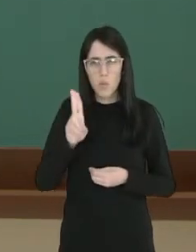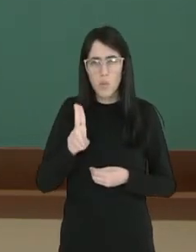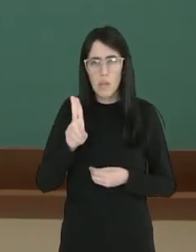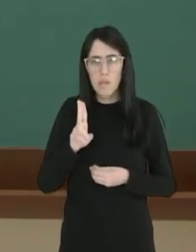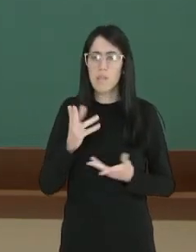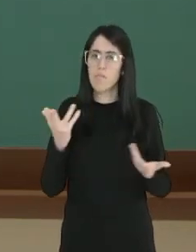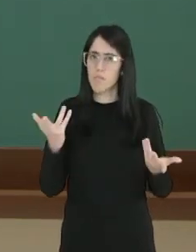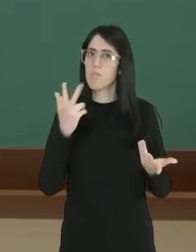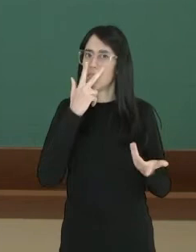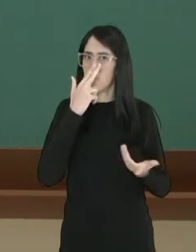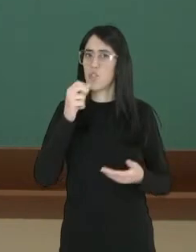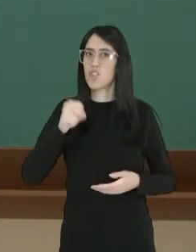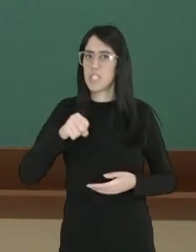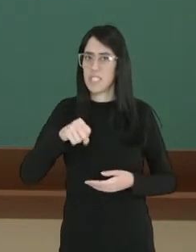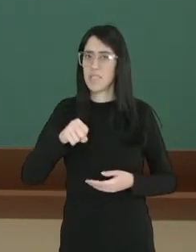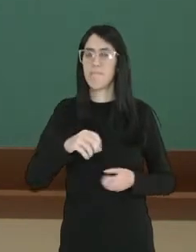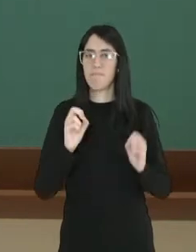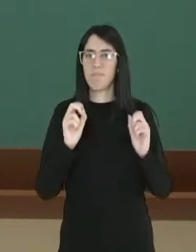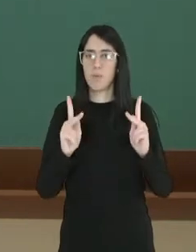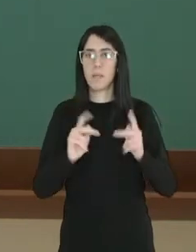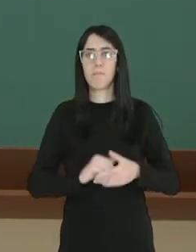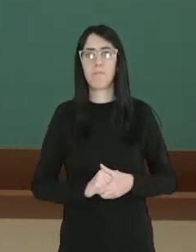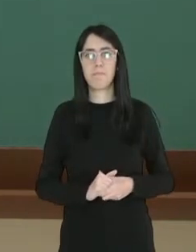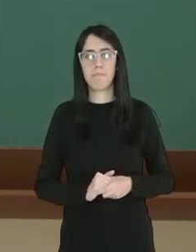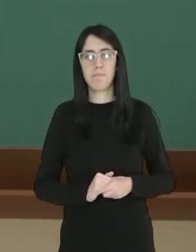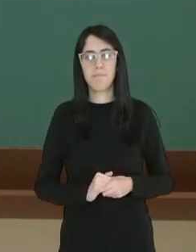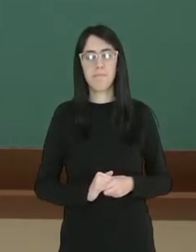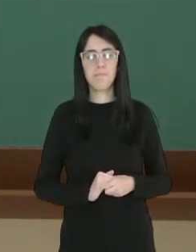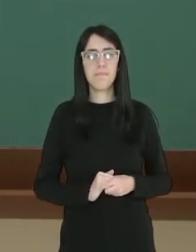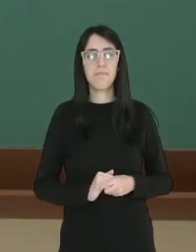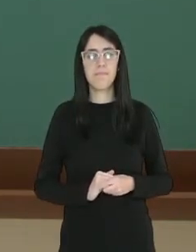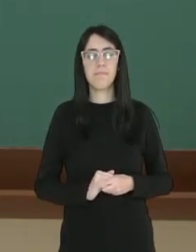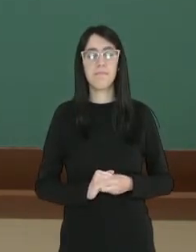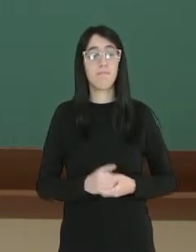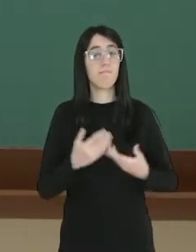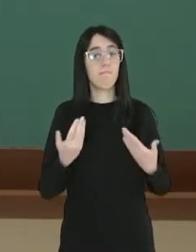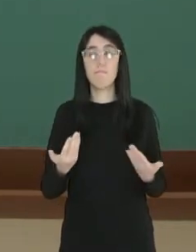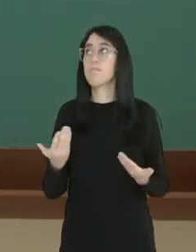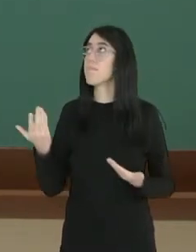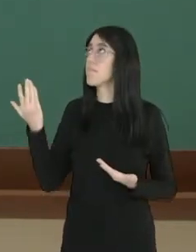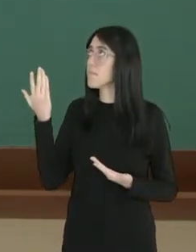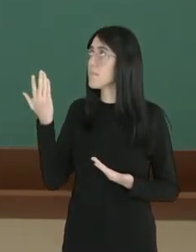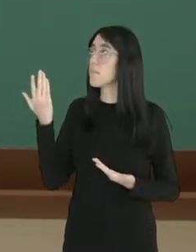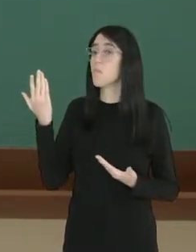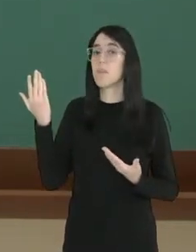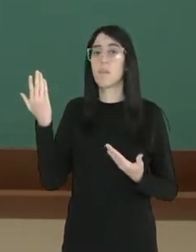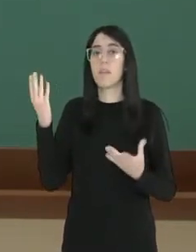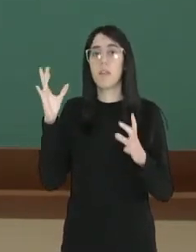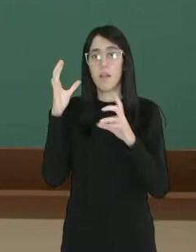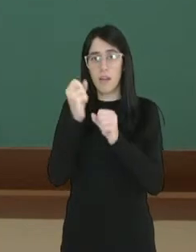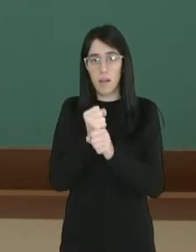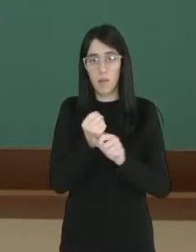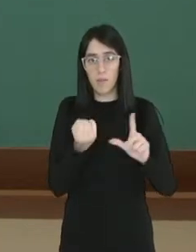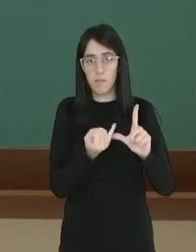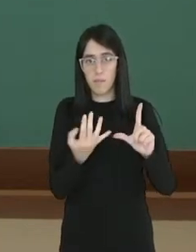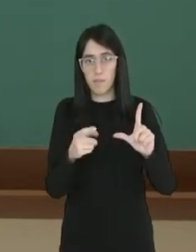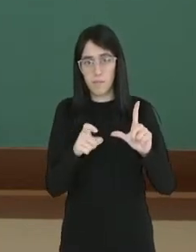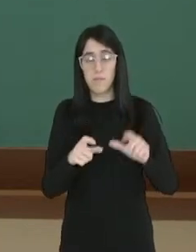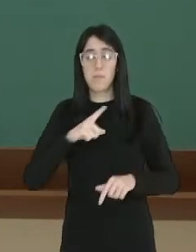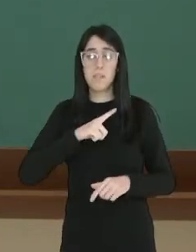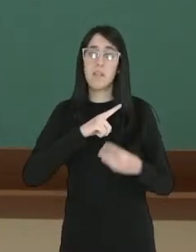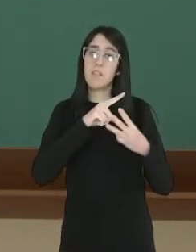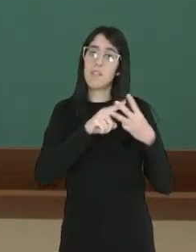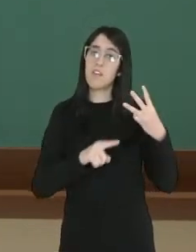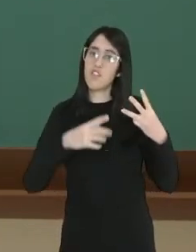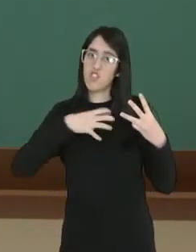né? Muito bem. Então, para o cálculo de logaritmo, existem três